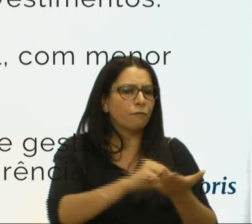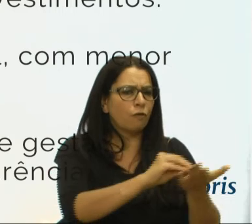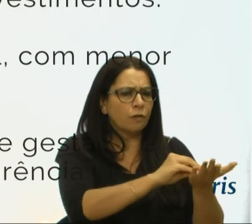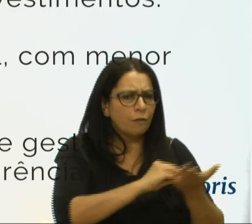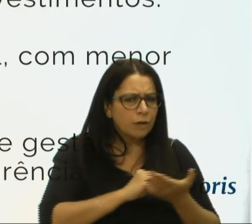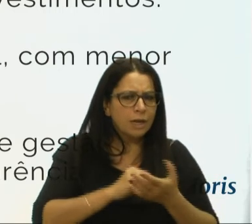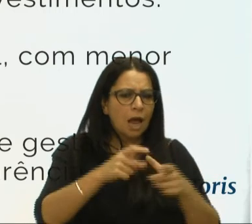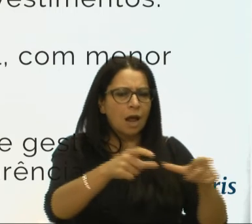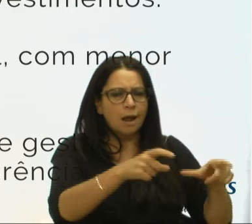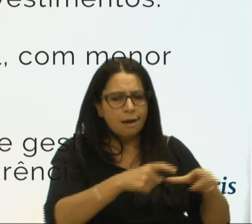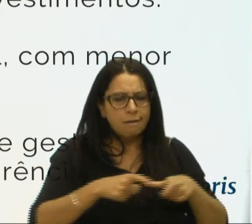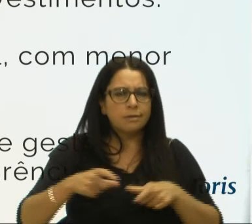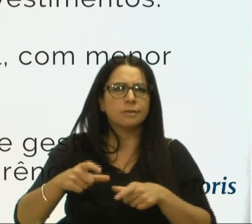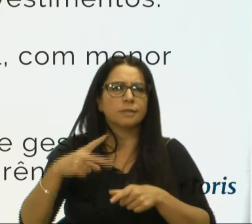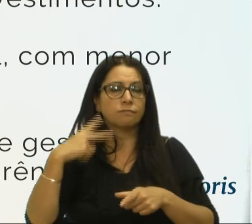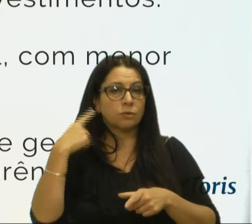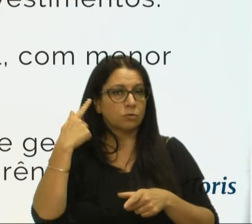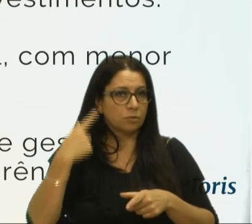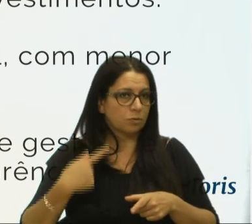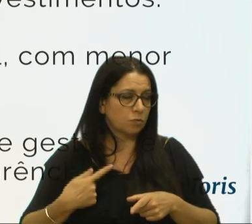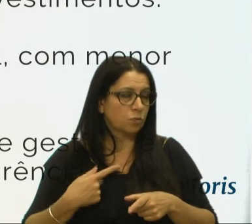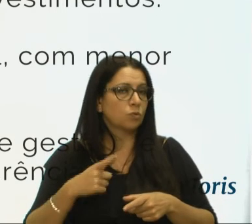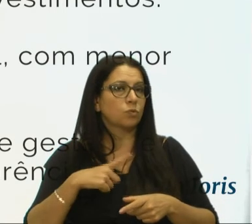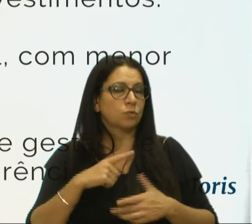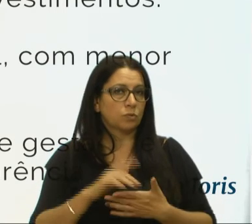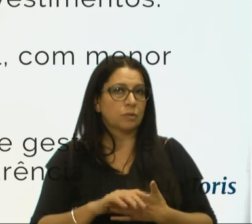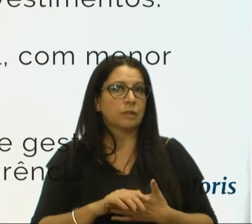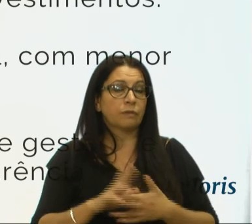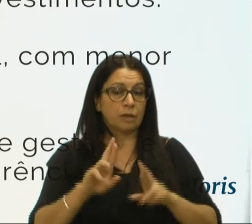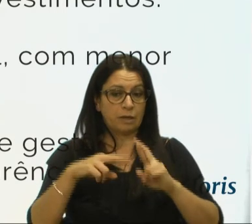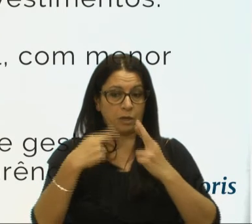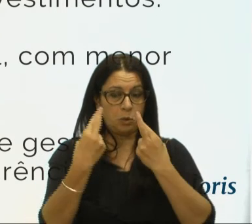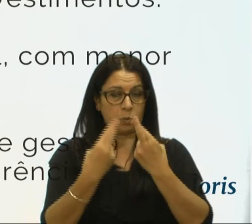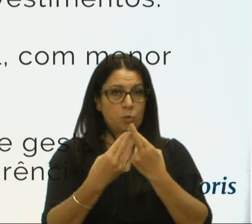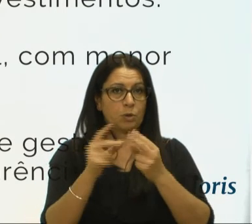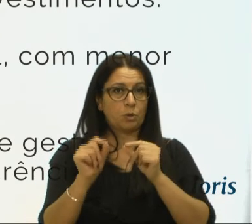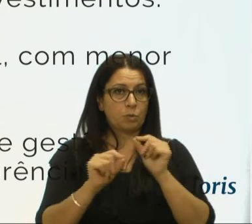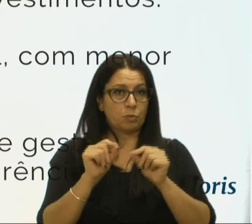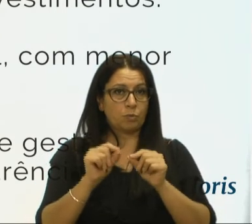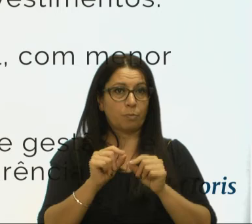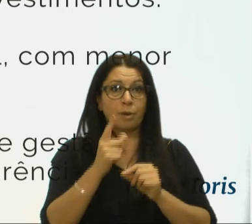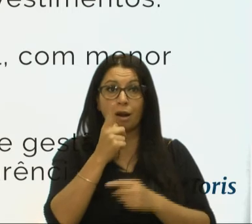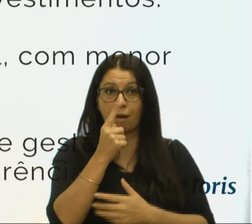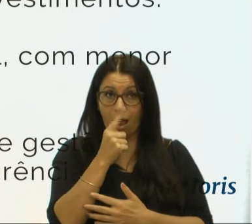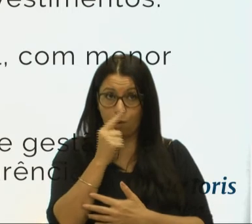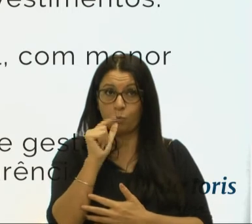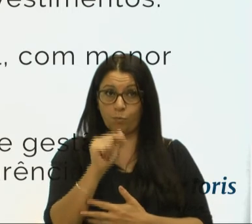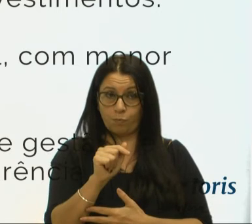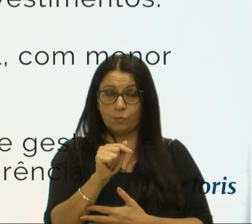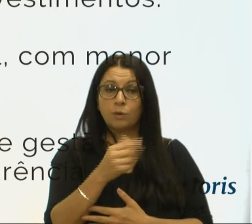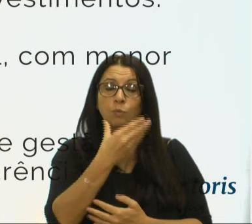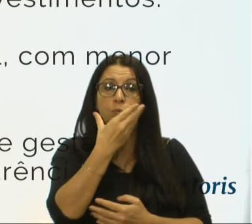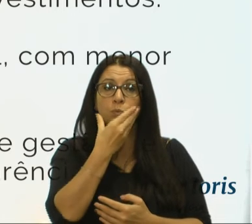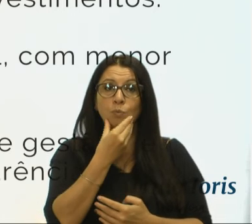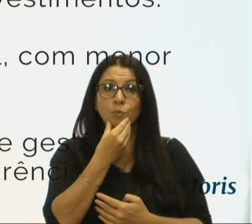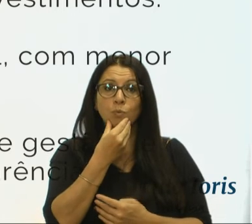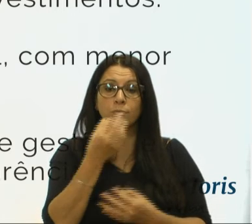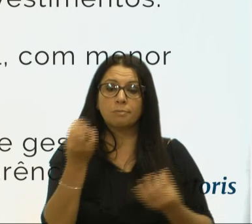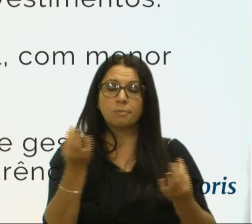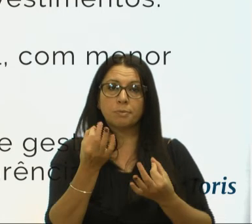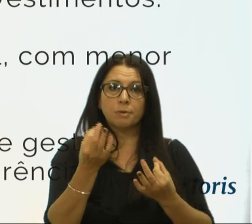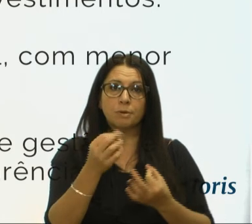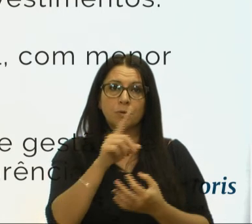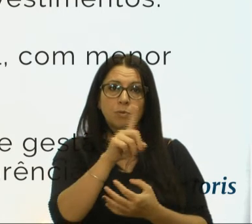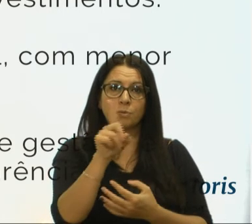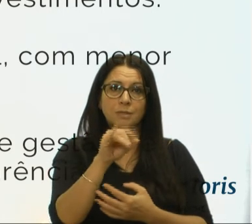áreas. Vereadora Gladys, quando houve aquela audiência aqui em relação à água, que teve aquele rapaz maravilhoso aqui, o